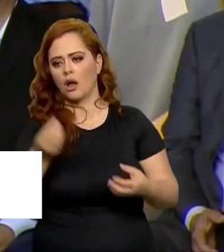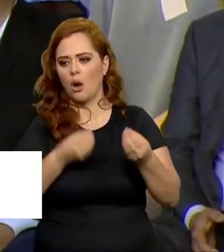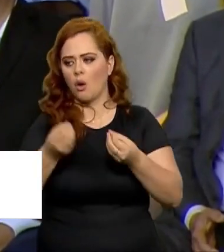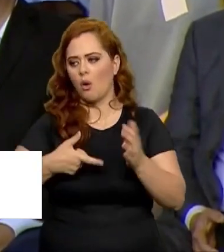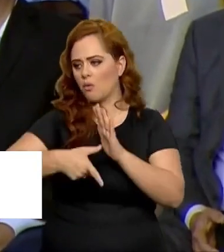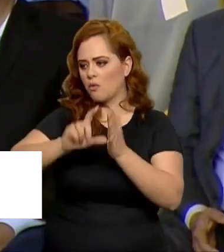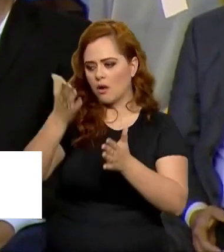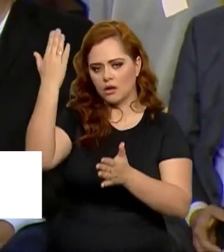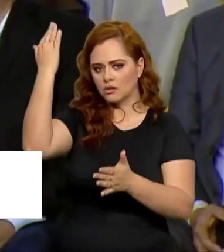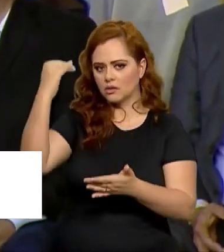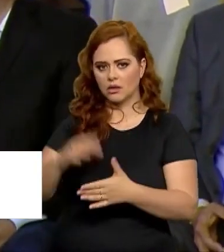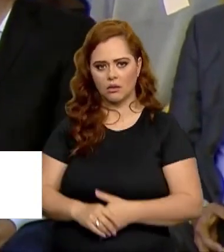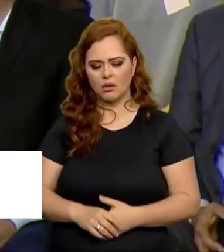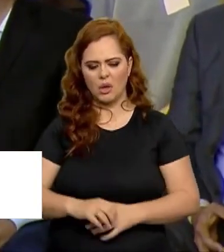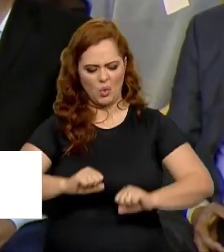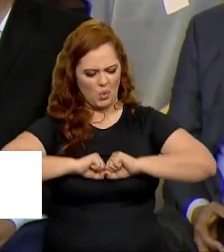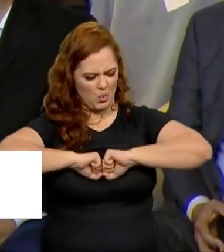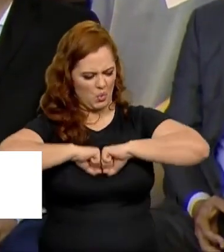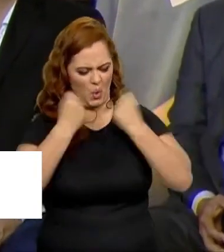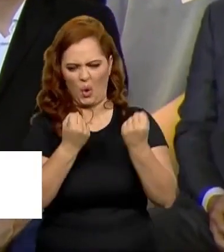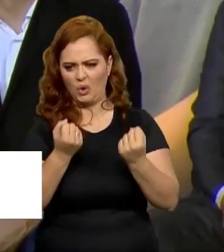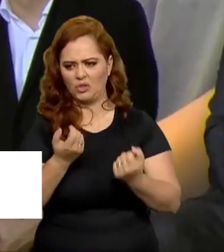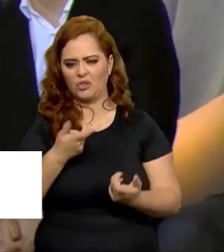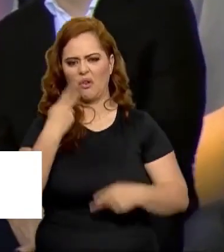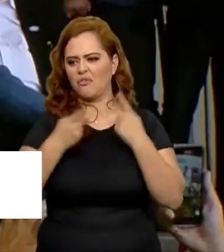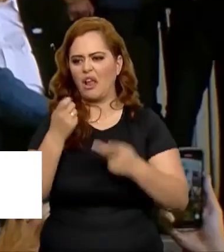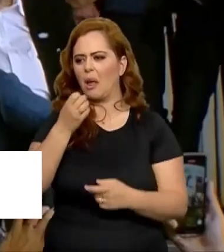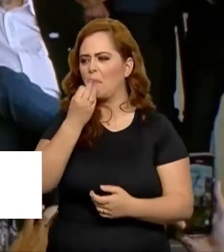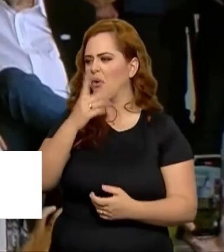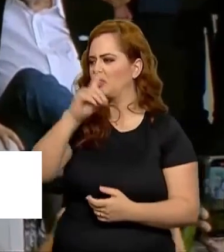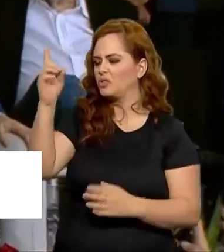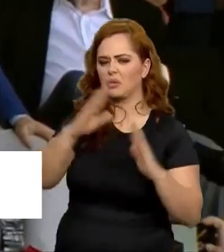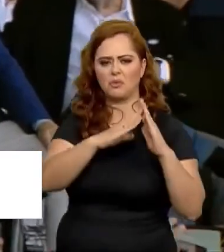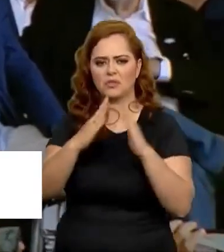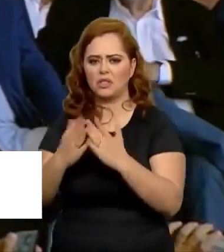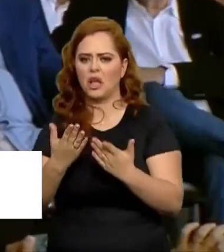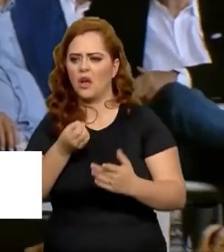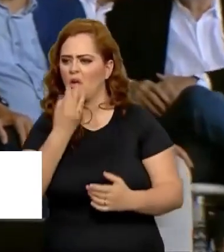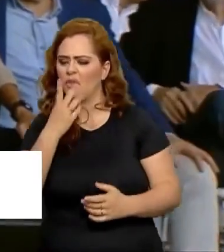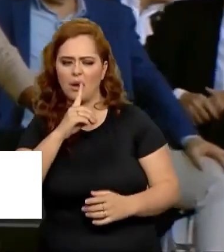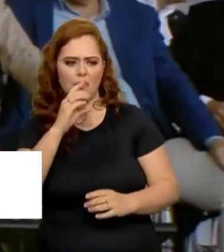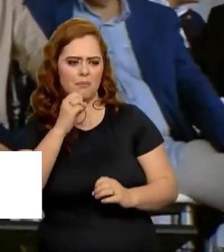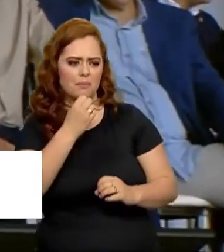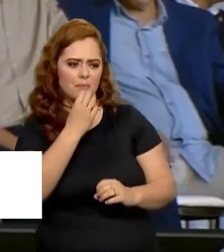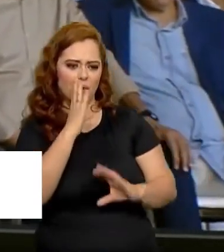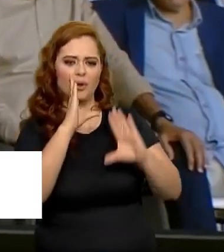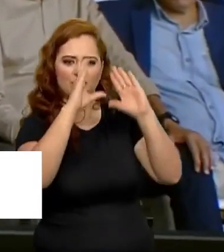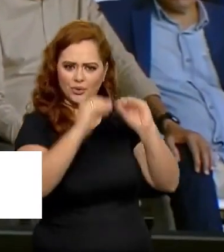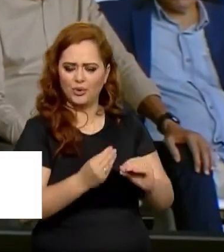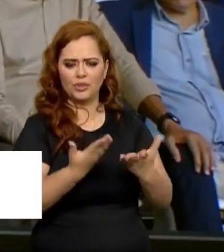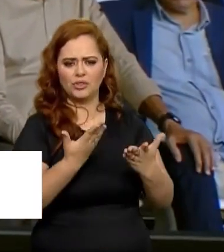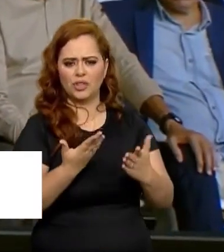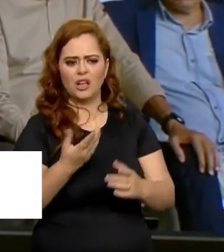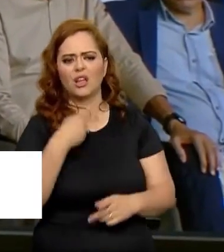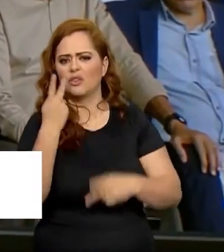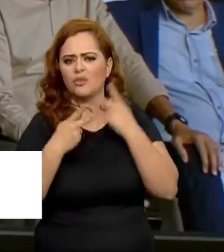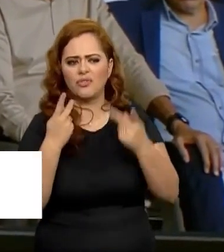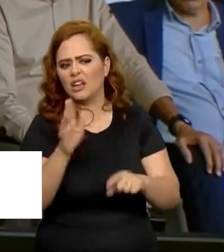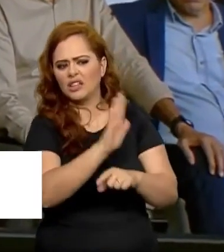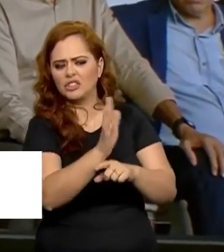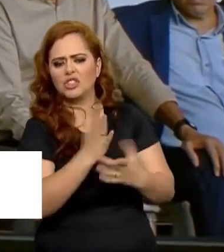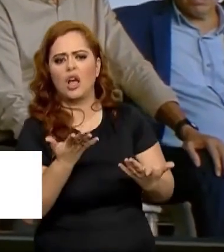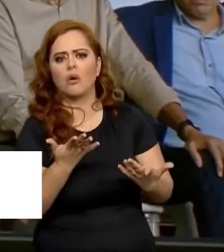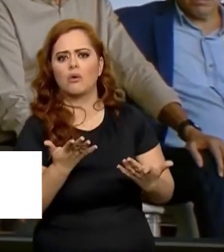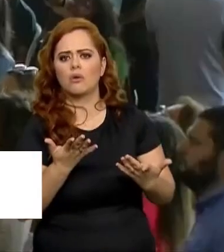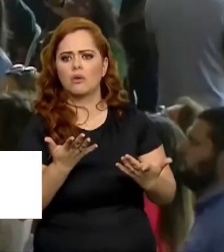passado. Gente levantar com ódio, não falar bom dia para o vizinho, não falar boa noite para o vizinho, não se despedir nem do marido na hora